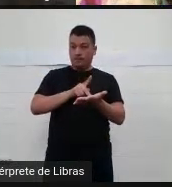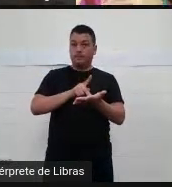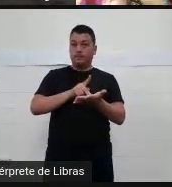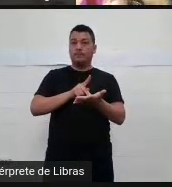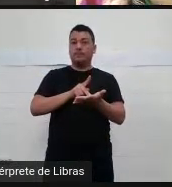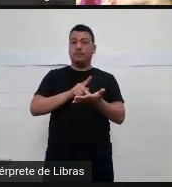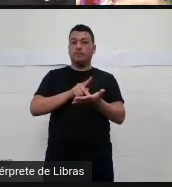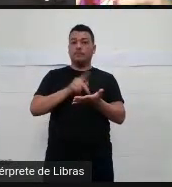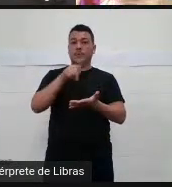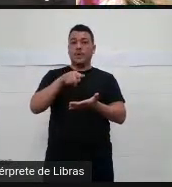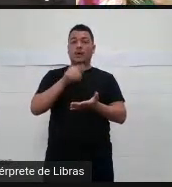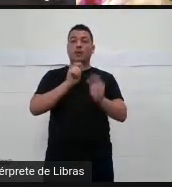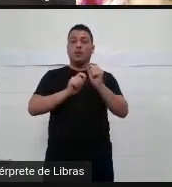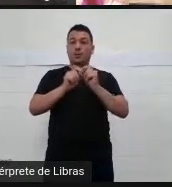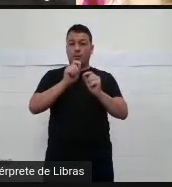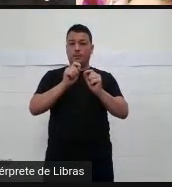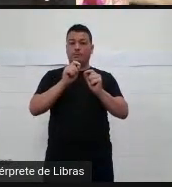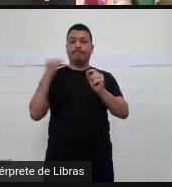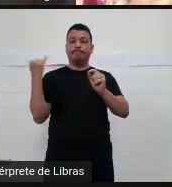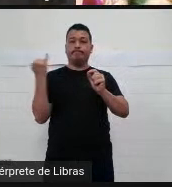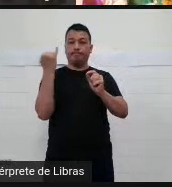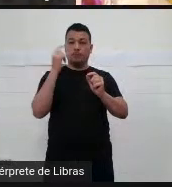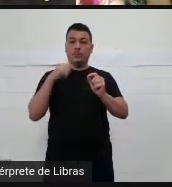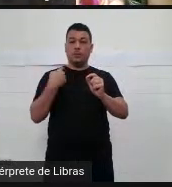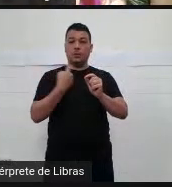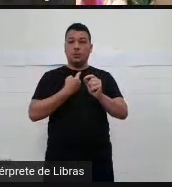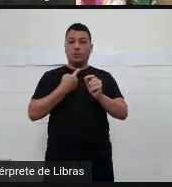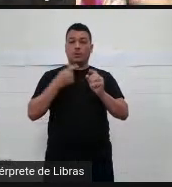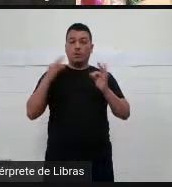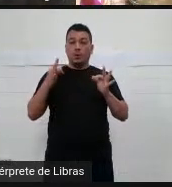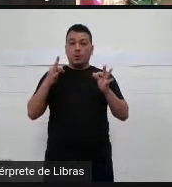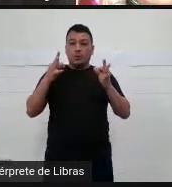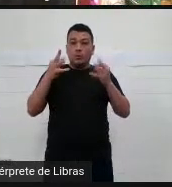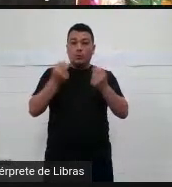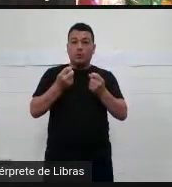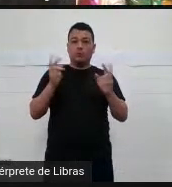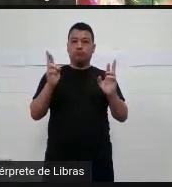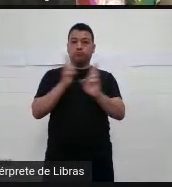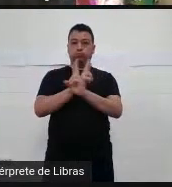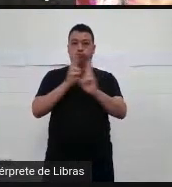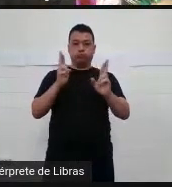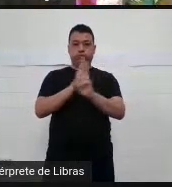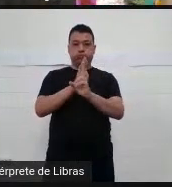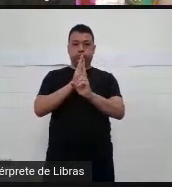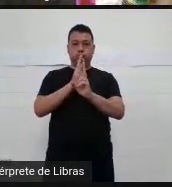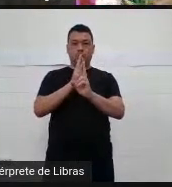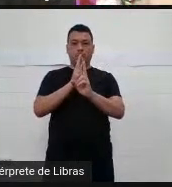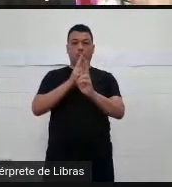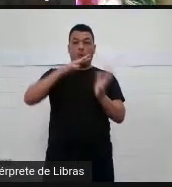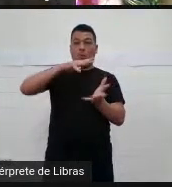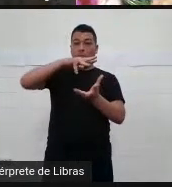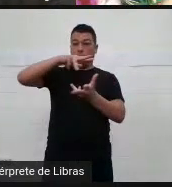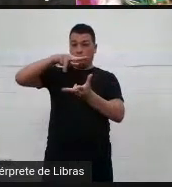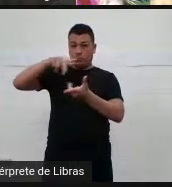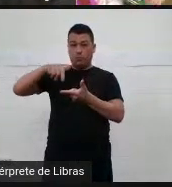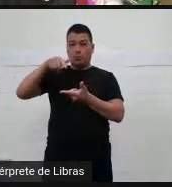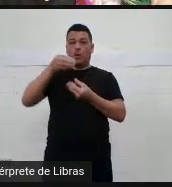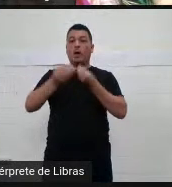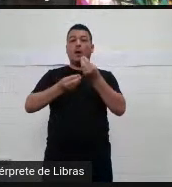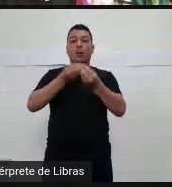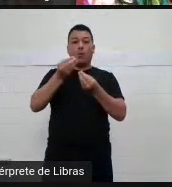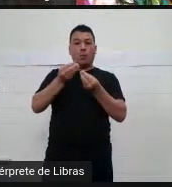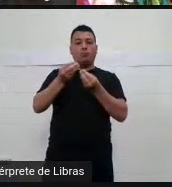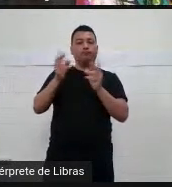importante pensar que toda a nossa forma de interação com o mundo é mediada